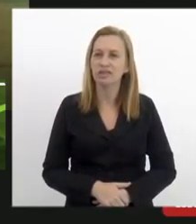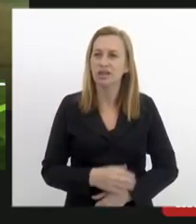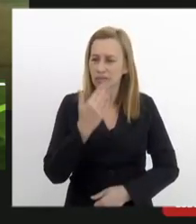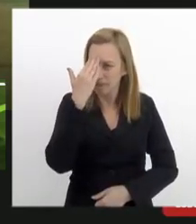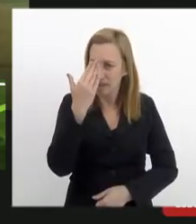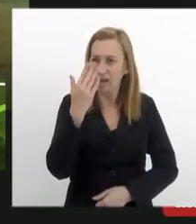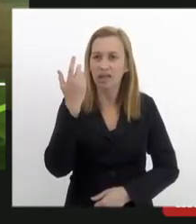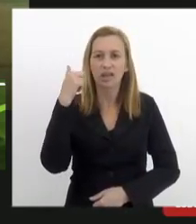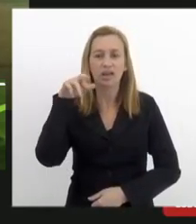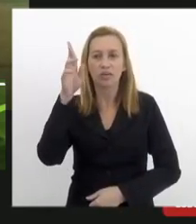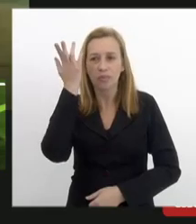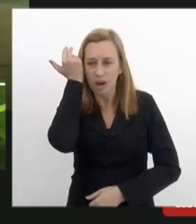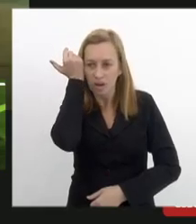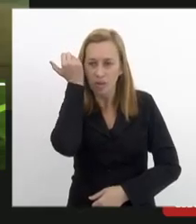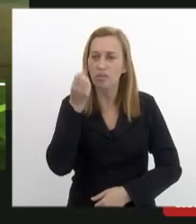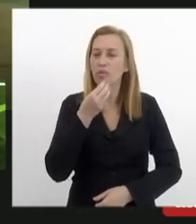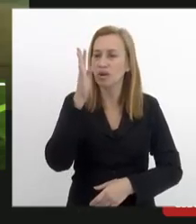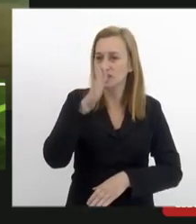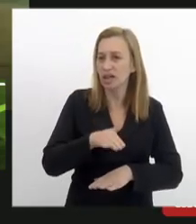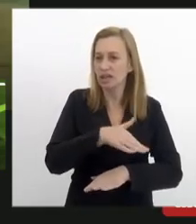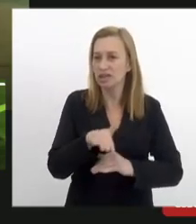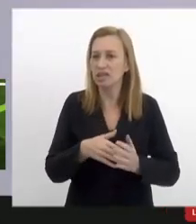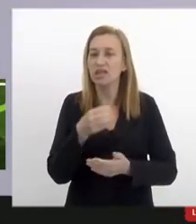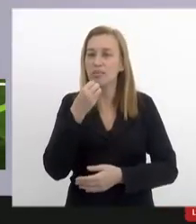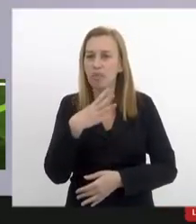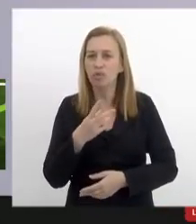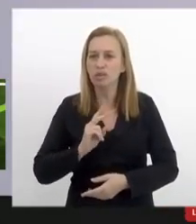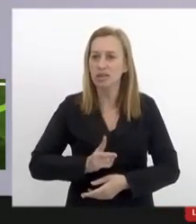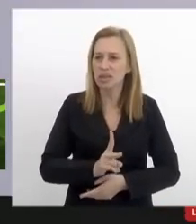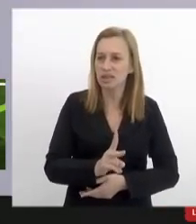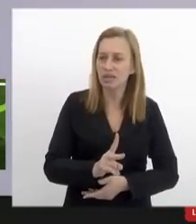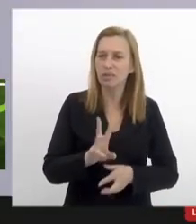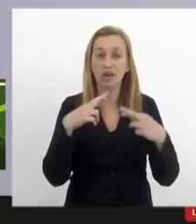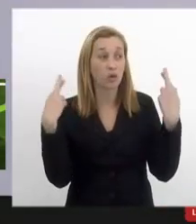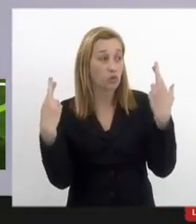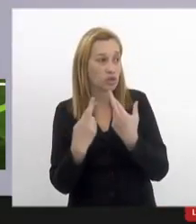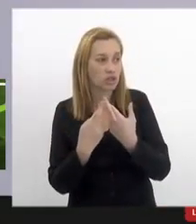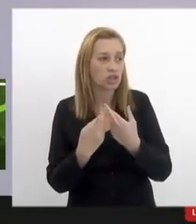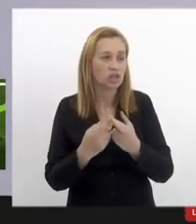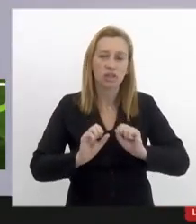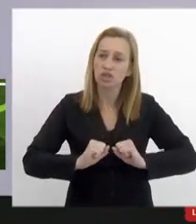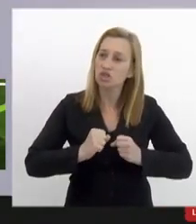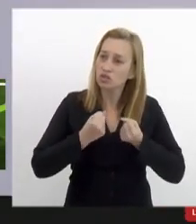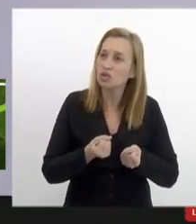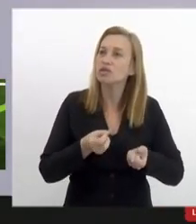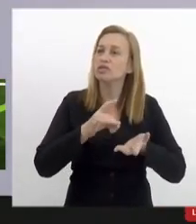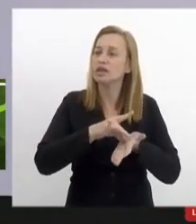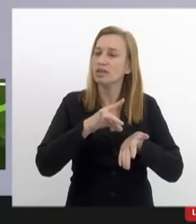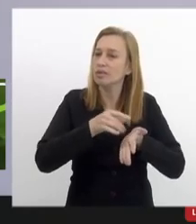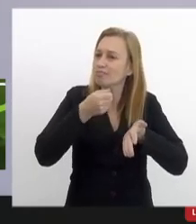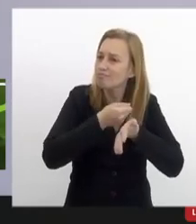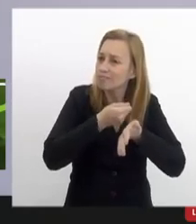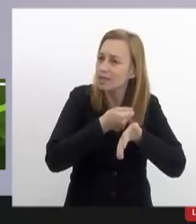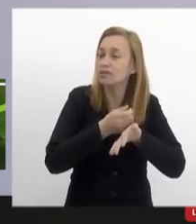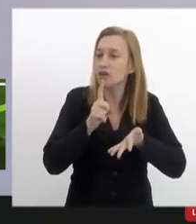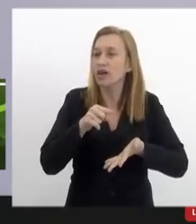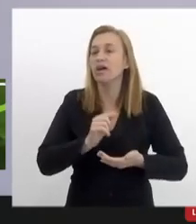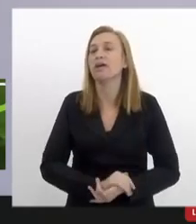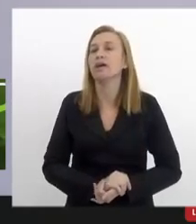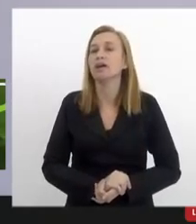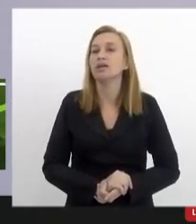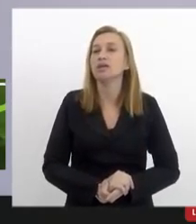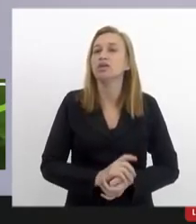Obrigada, Leomar. Boa tarde a todos. Assim, é bom a gente estar sempre se reunindo nesse esforço realmente de pressão, né? É,